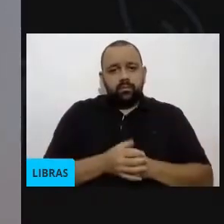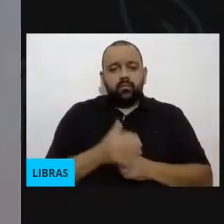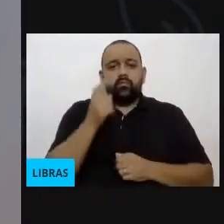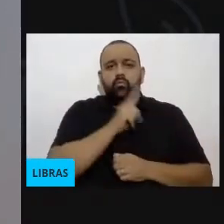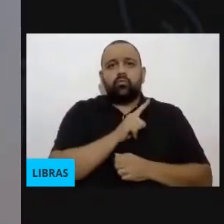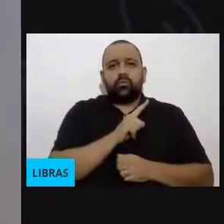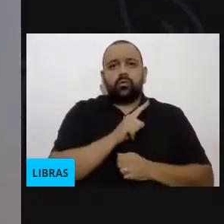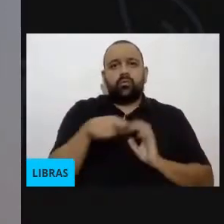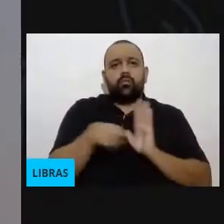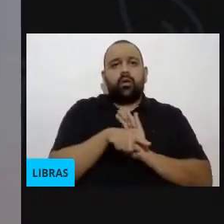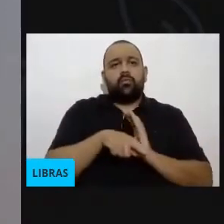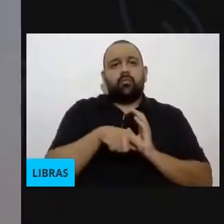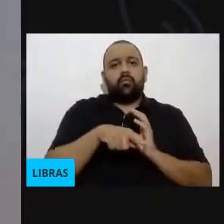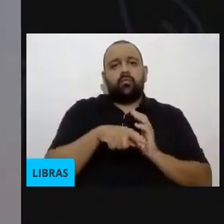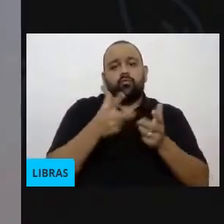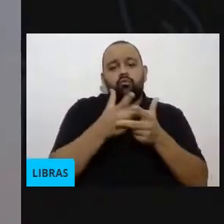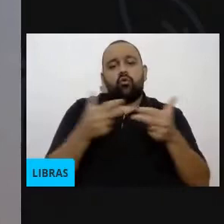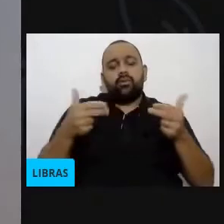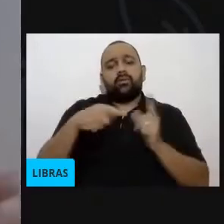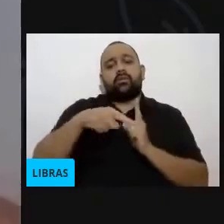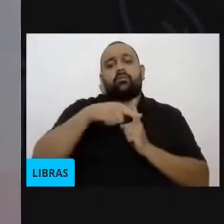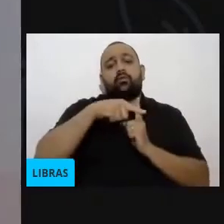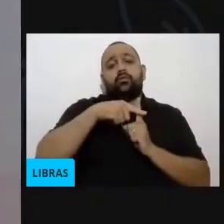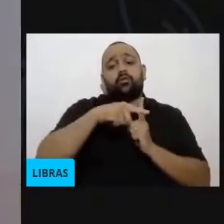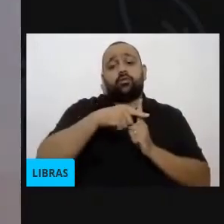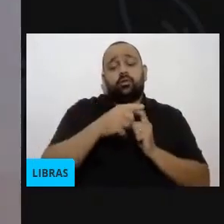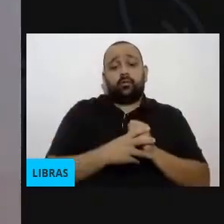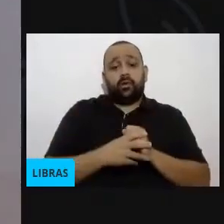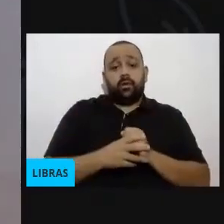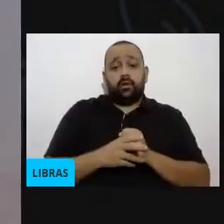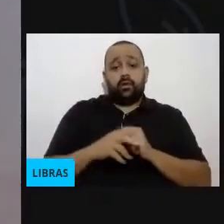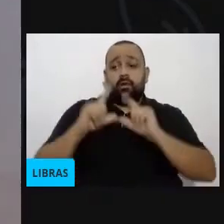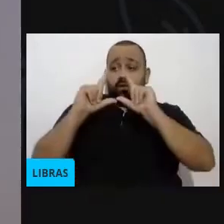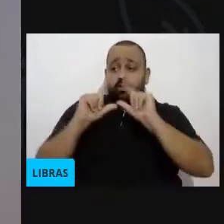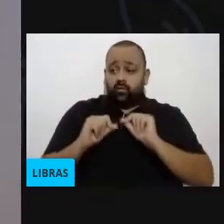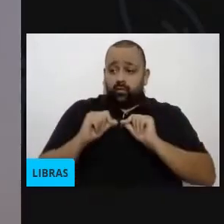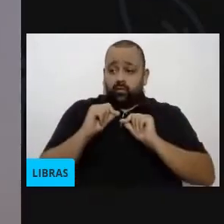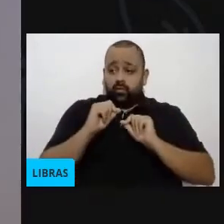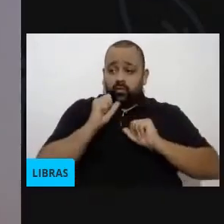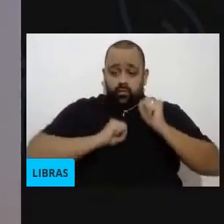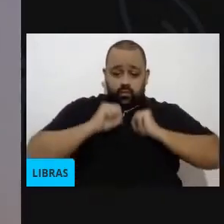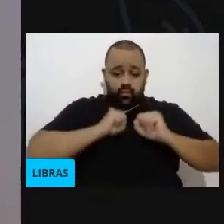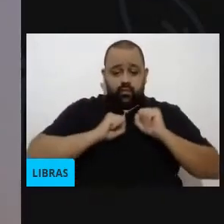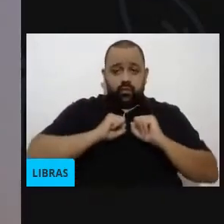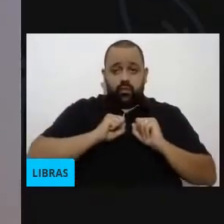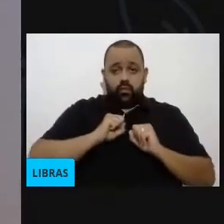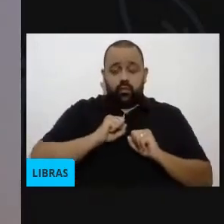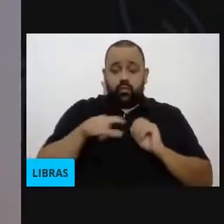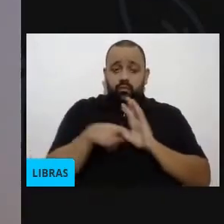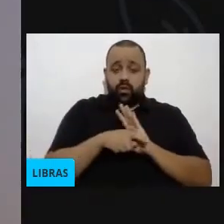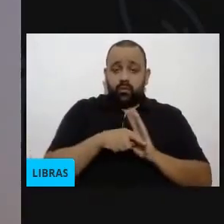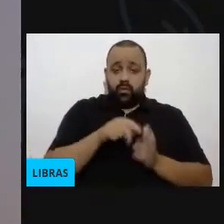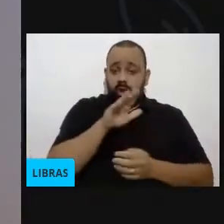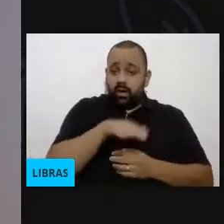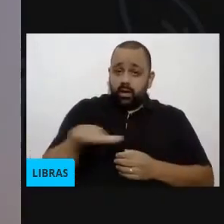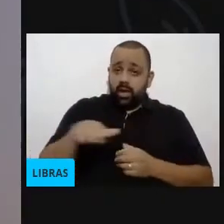muito positiva. Isso reduziu o nível de estresse da criança. Porque a criança